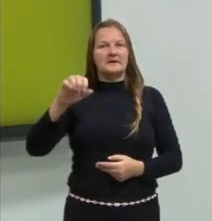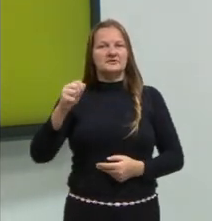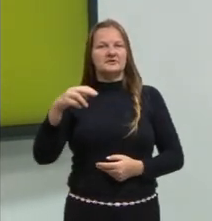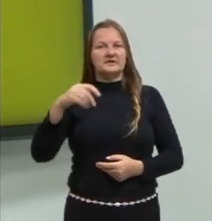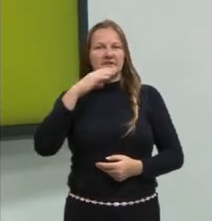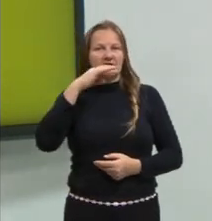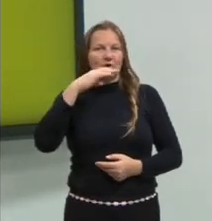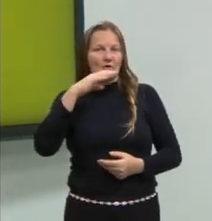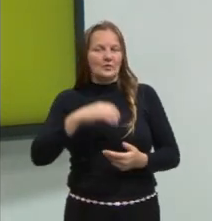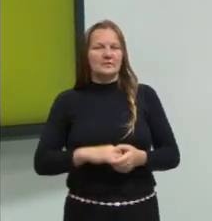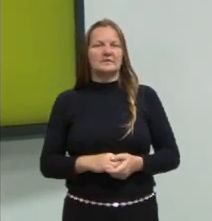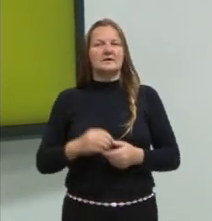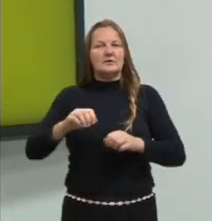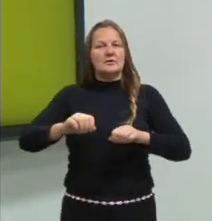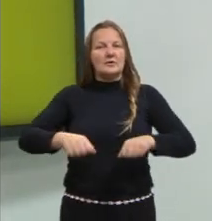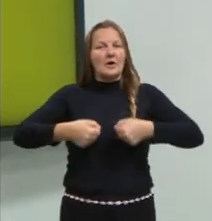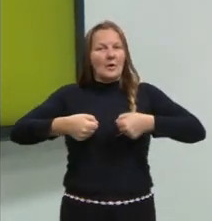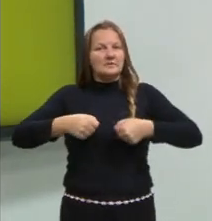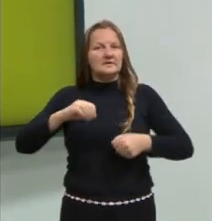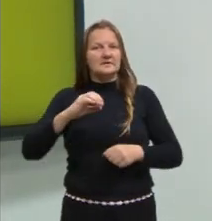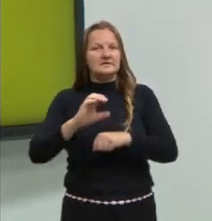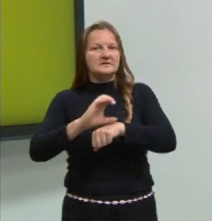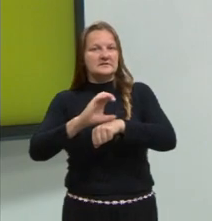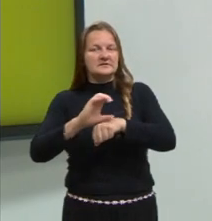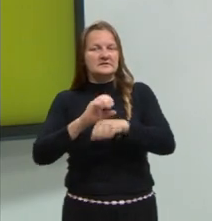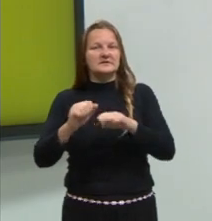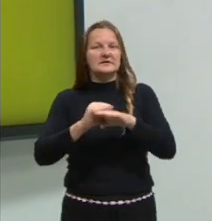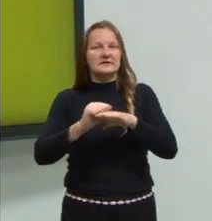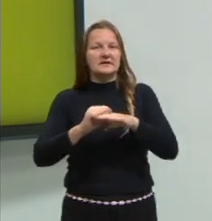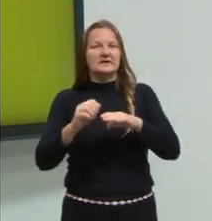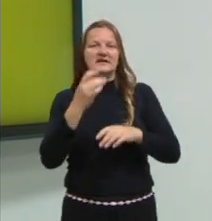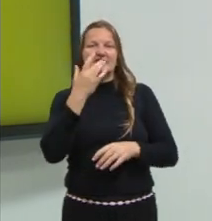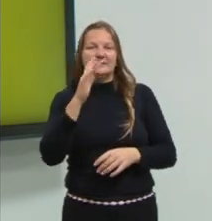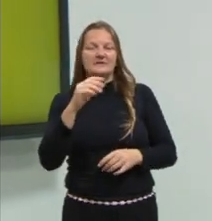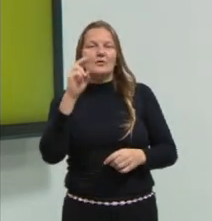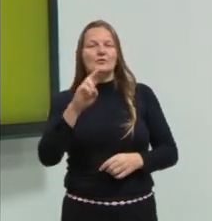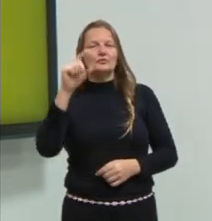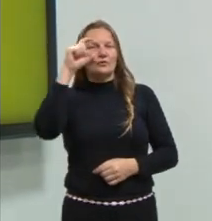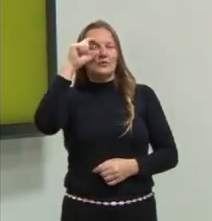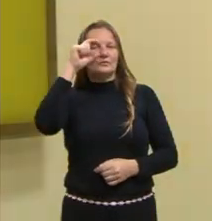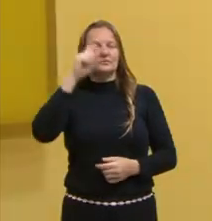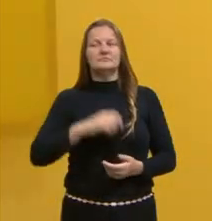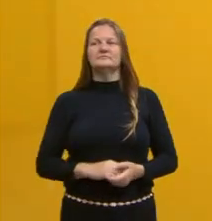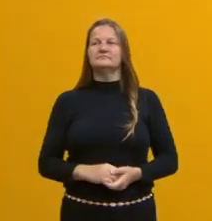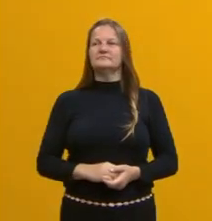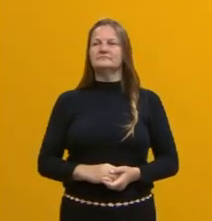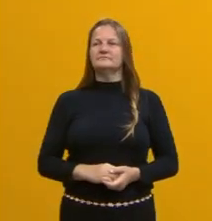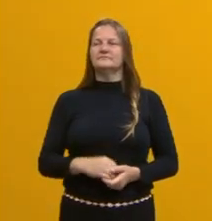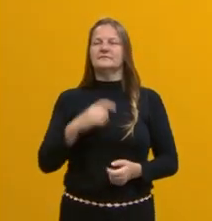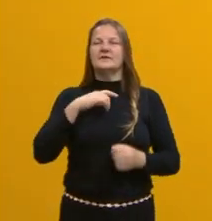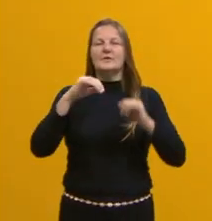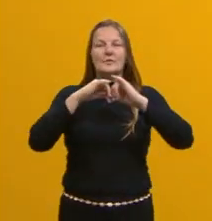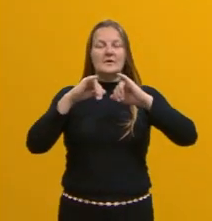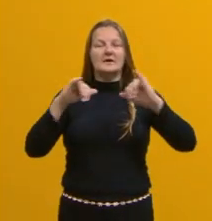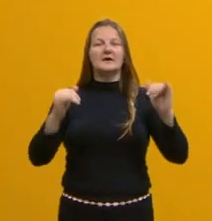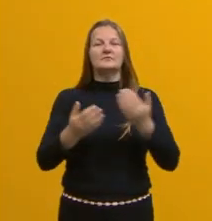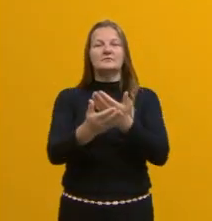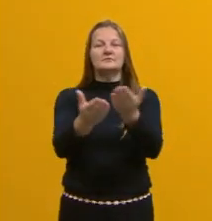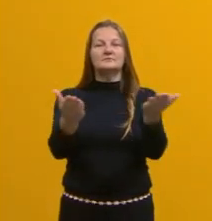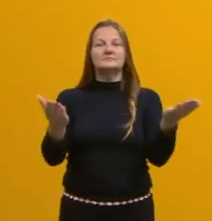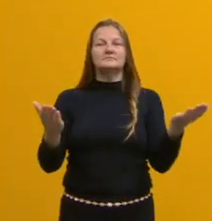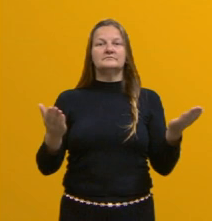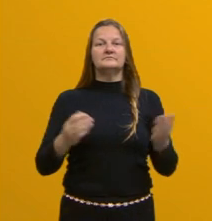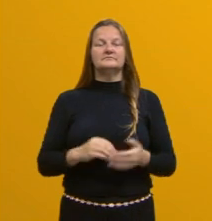uma calça cinza um tênis branco e uso óculos Então pessoal eu tenho um recadinho para passar para vocês